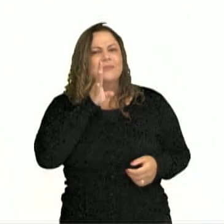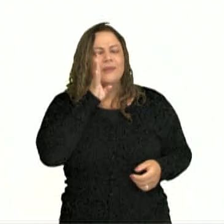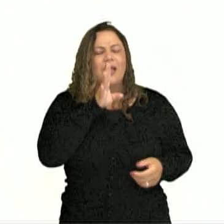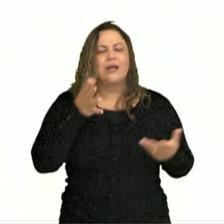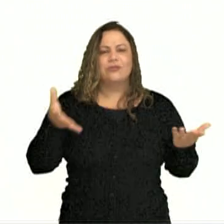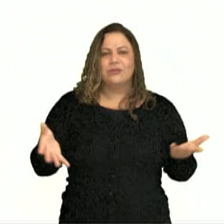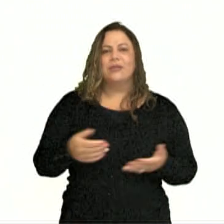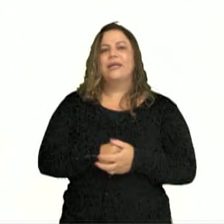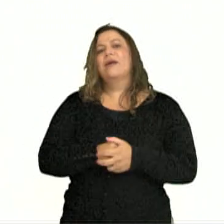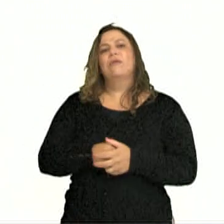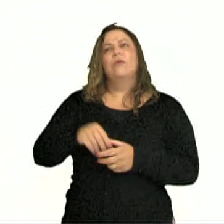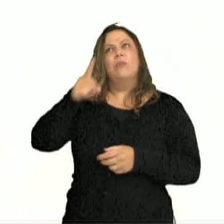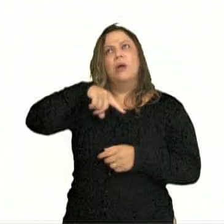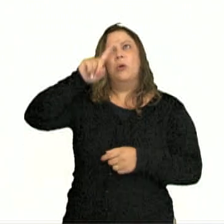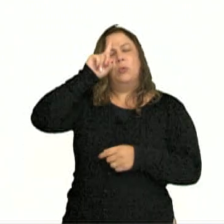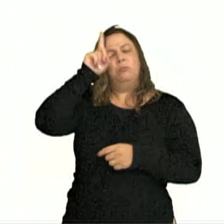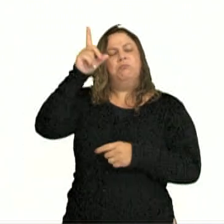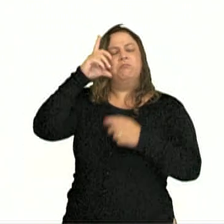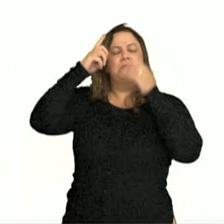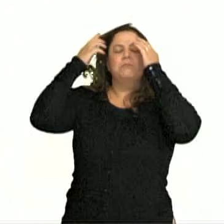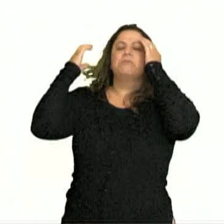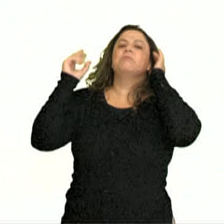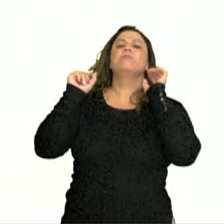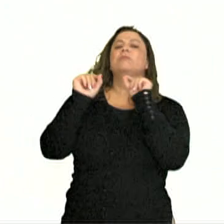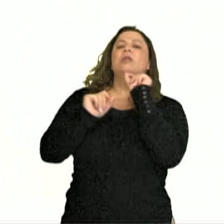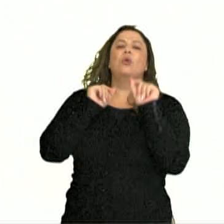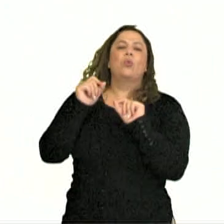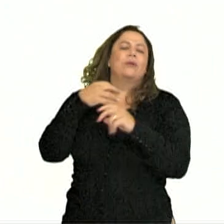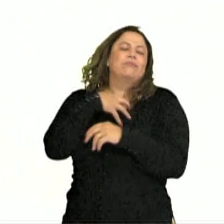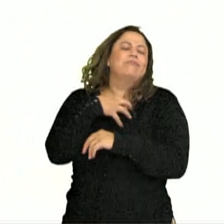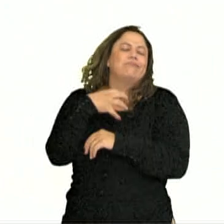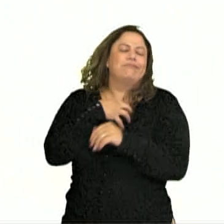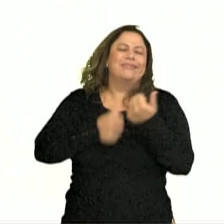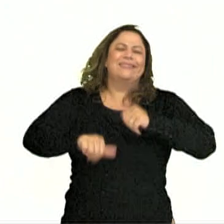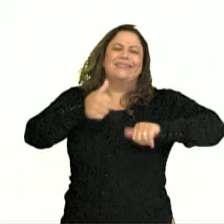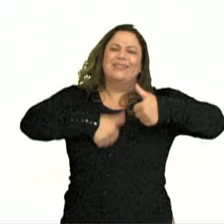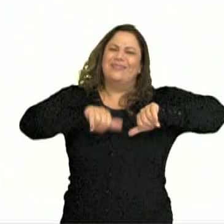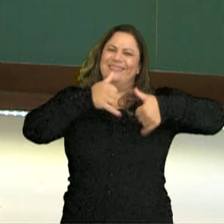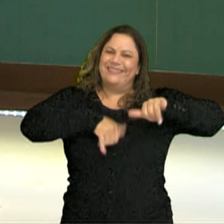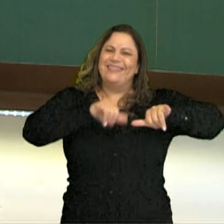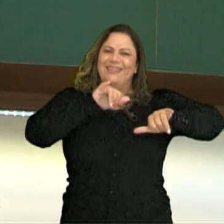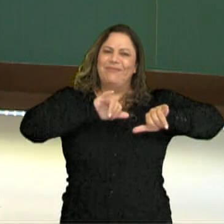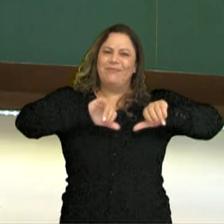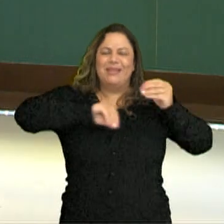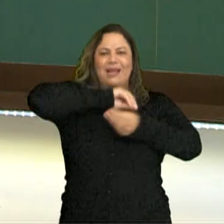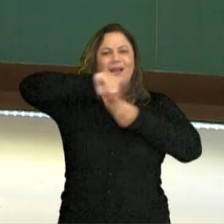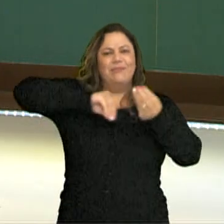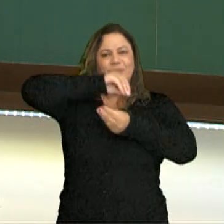gente, que uma coisa que me fascina é as reações químicas, certo? Então assim,